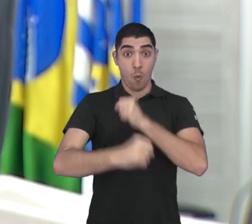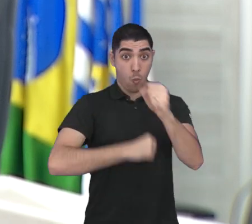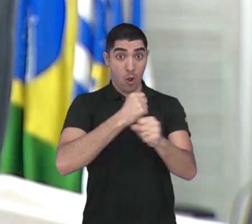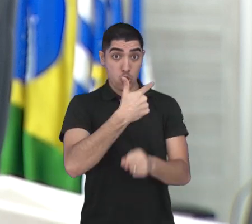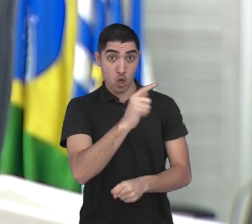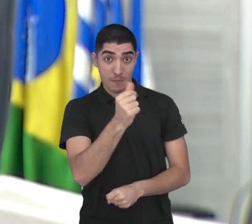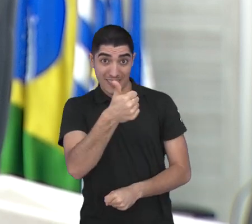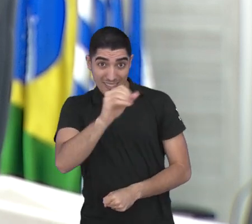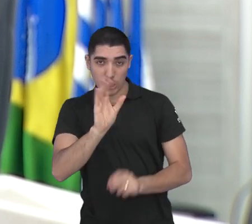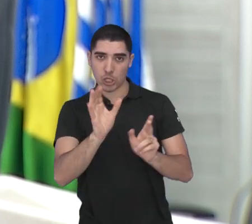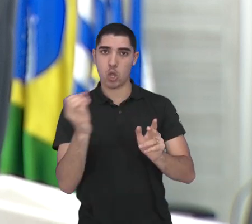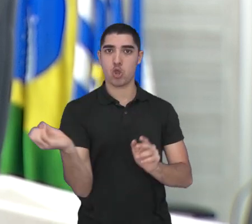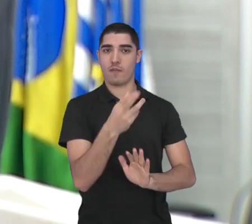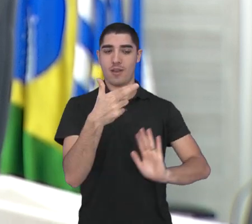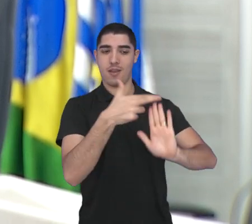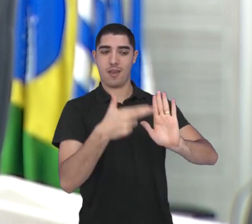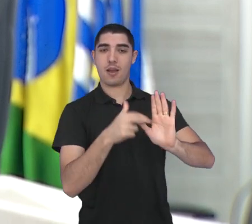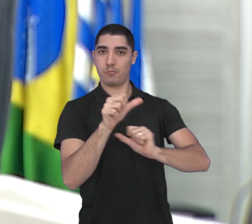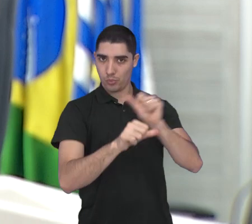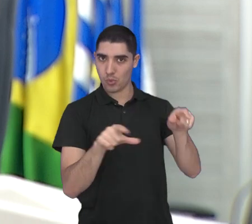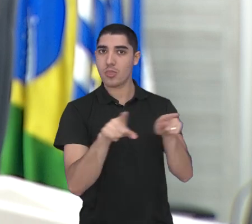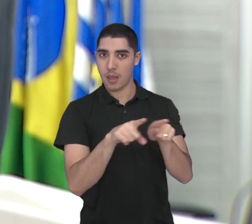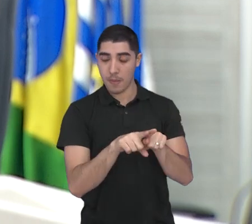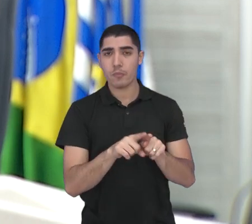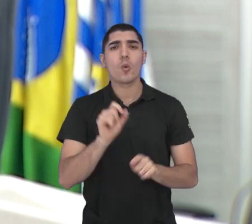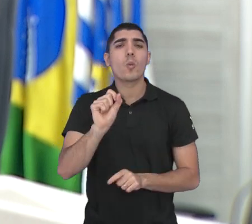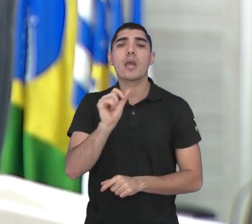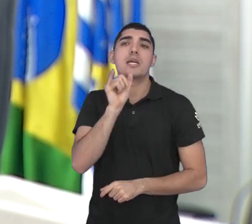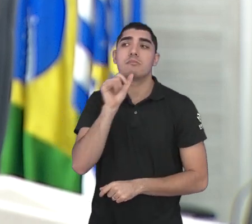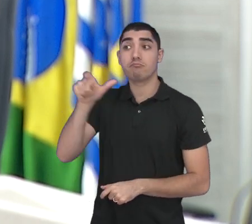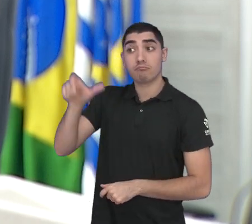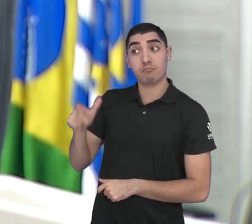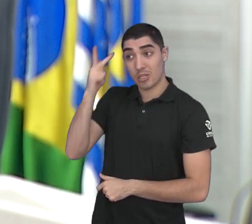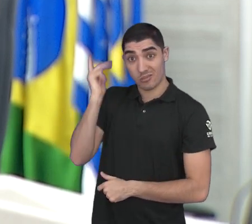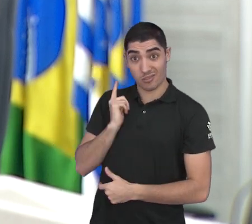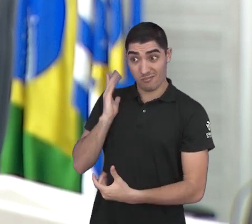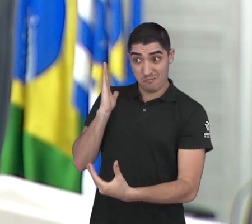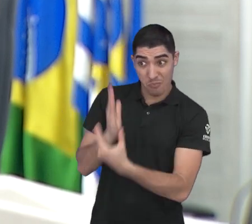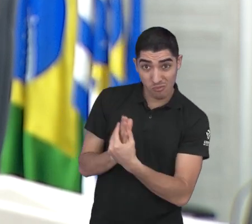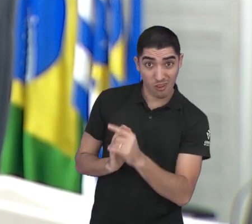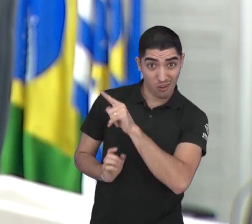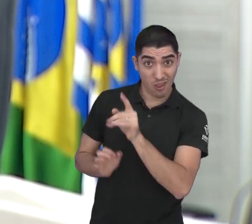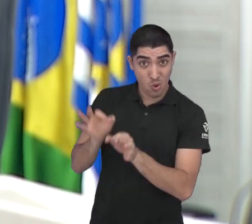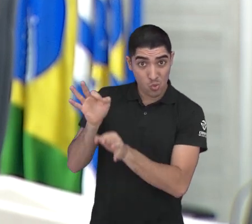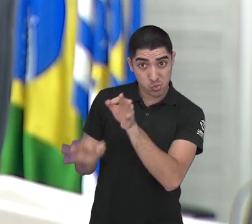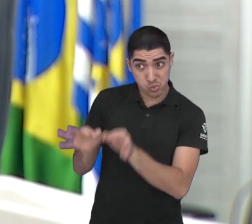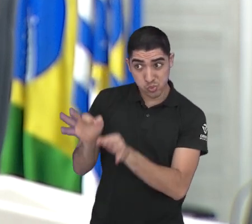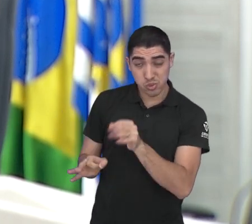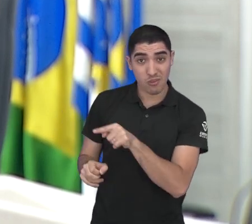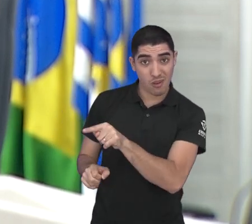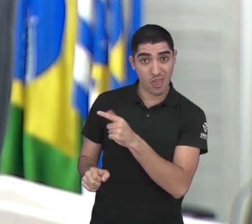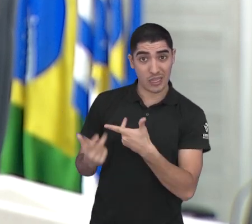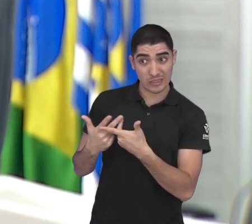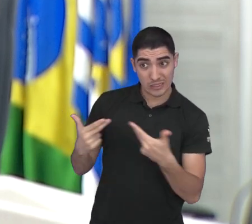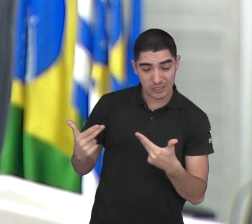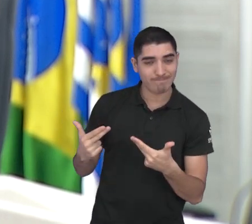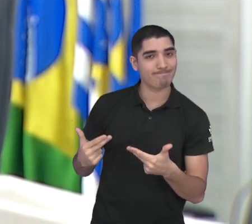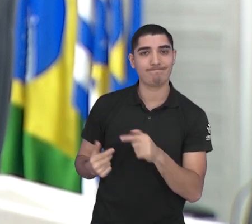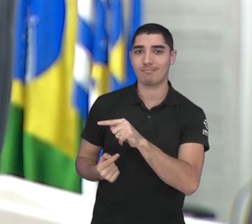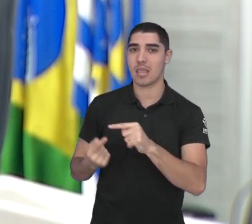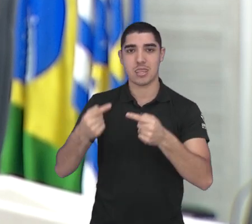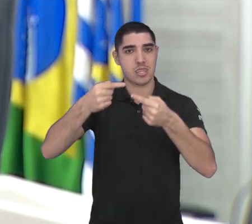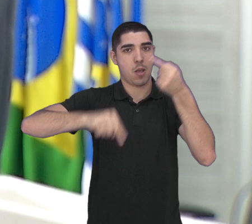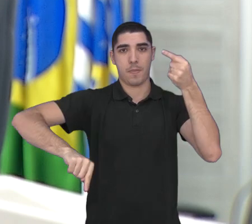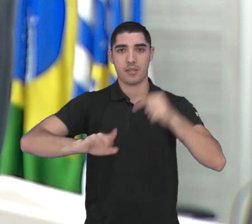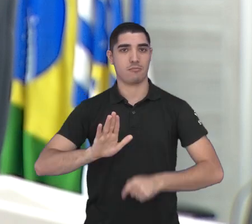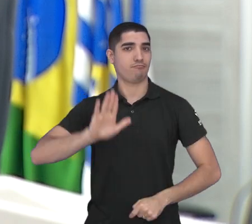em 2010. Uma delas é que a pessoa que está respondendo a um processo na justiça, ela